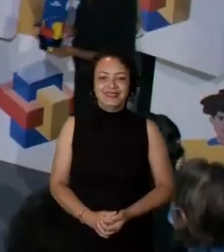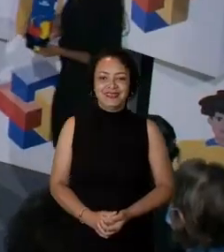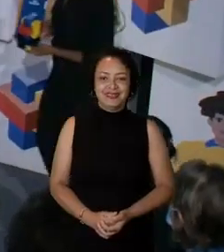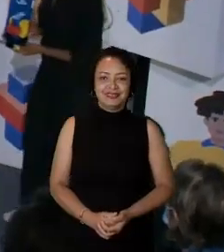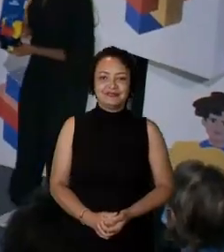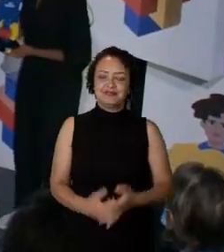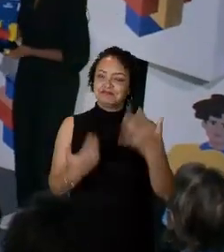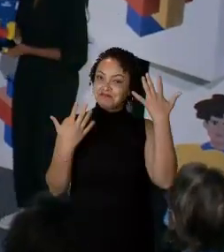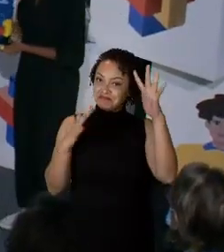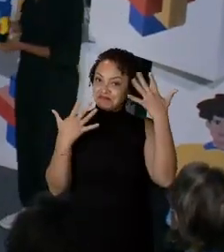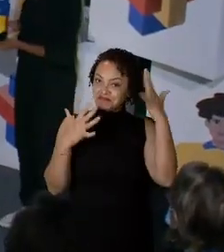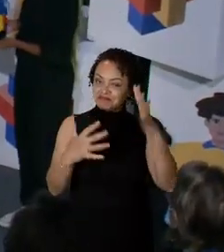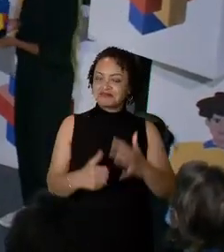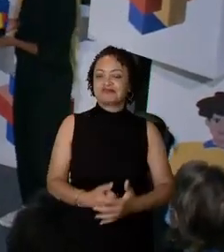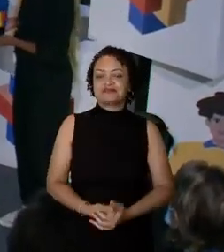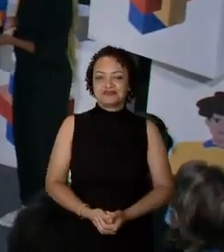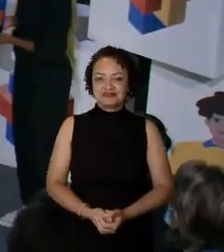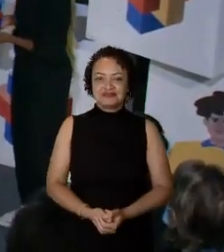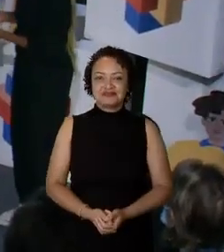parabéns.